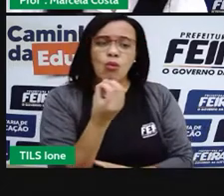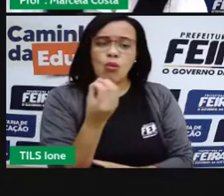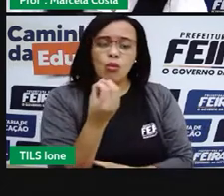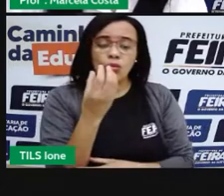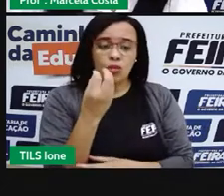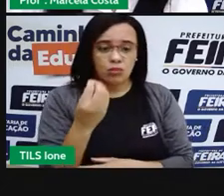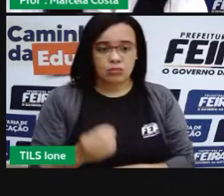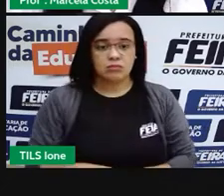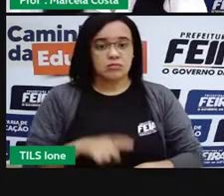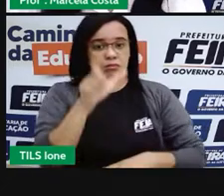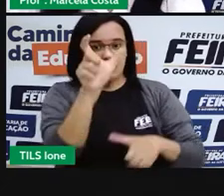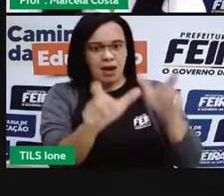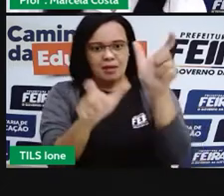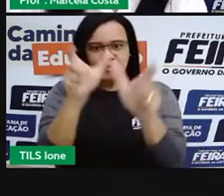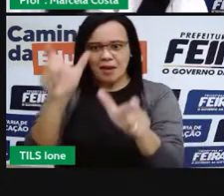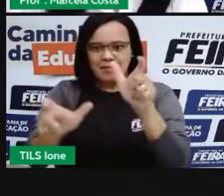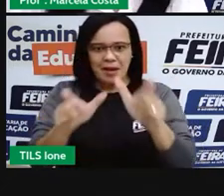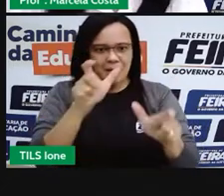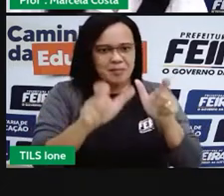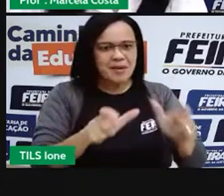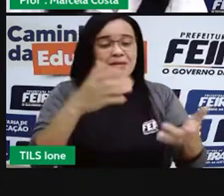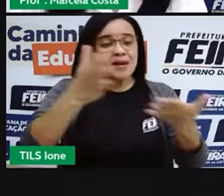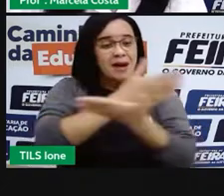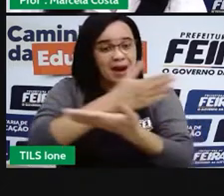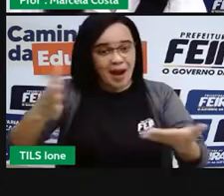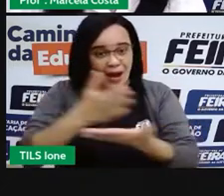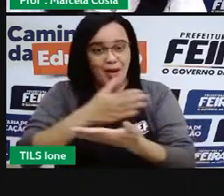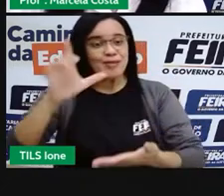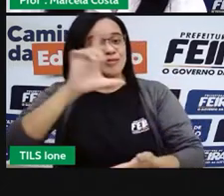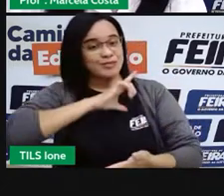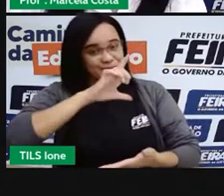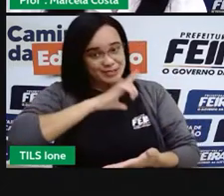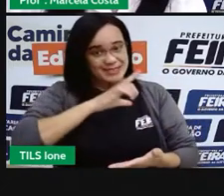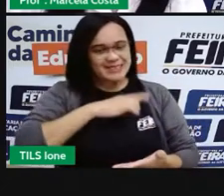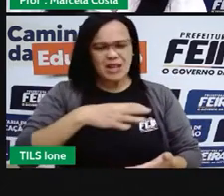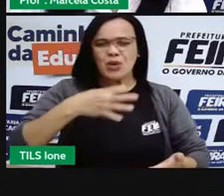lendas brasileiras. Vocês conhecem algum deles?